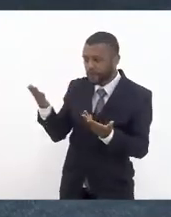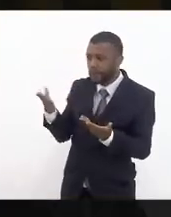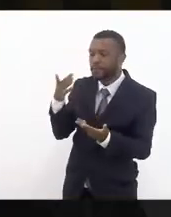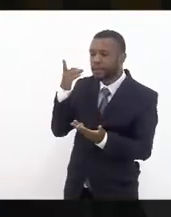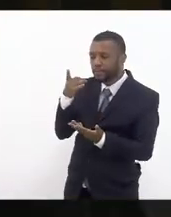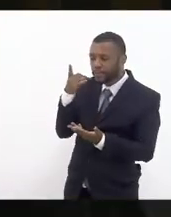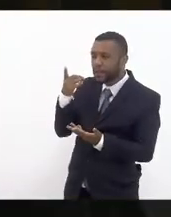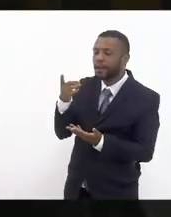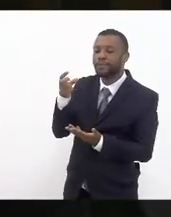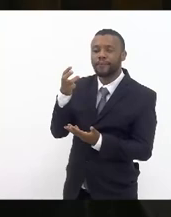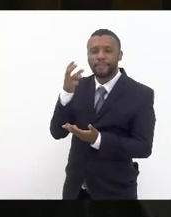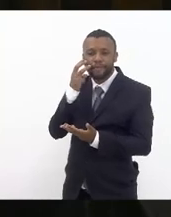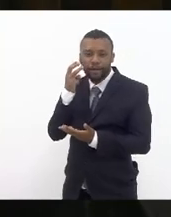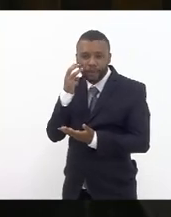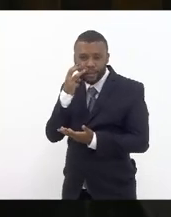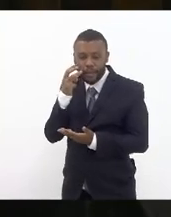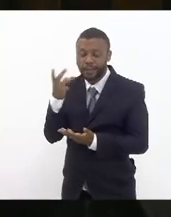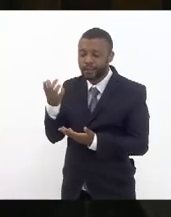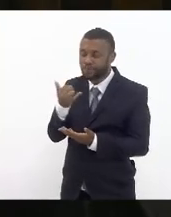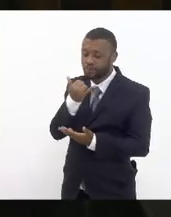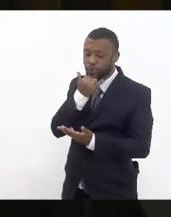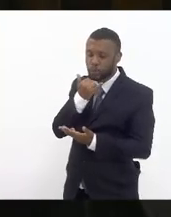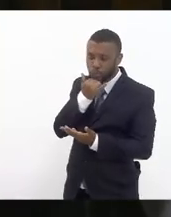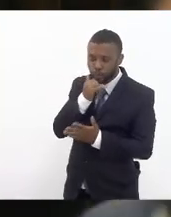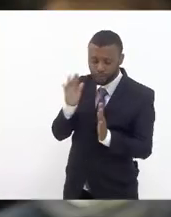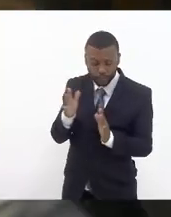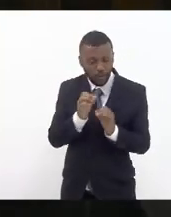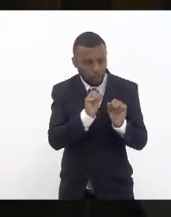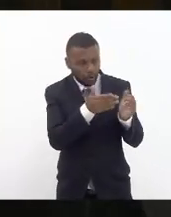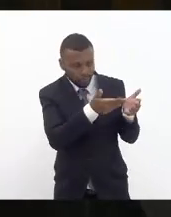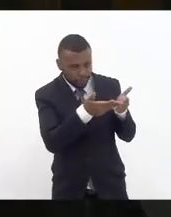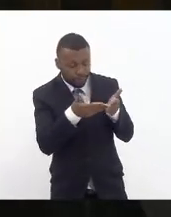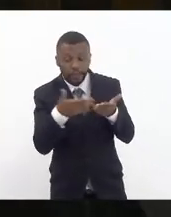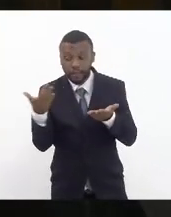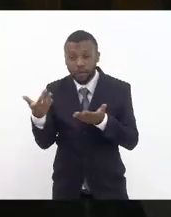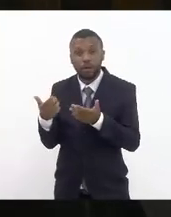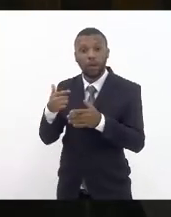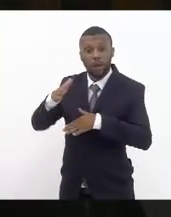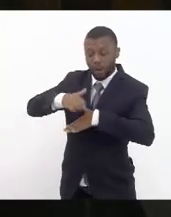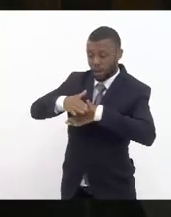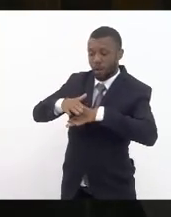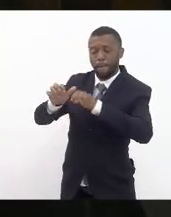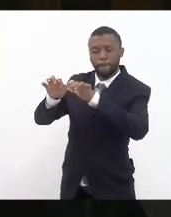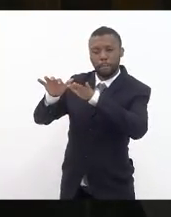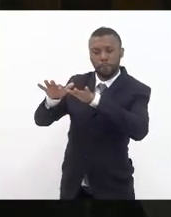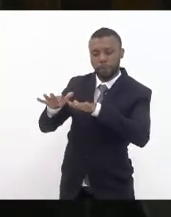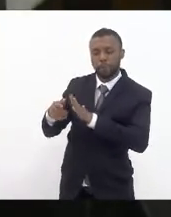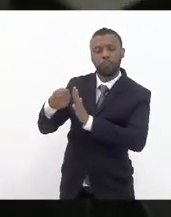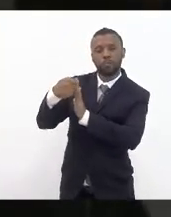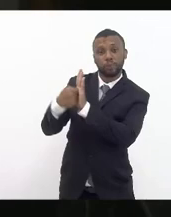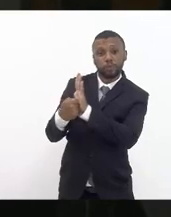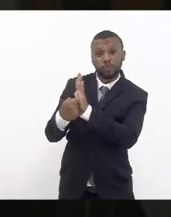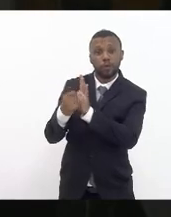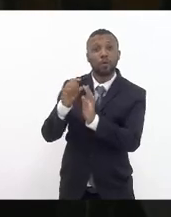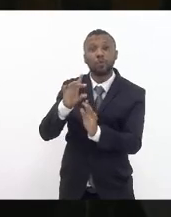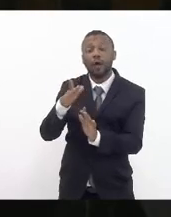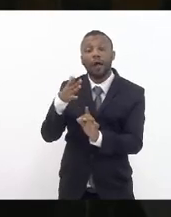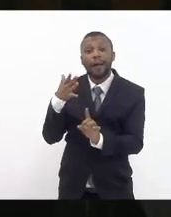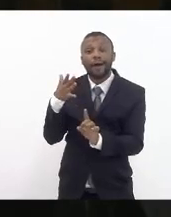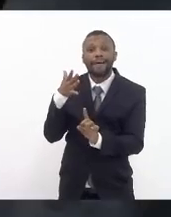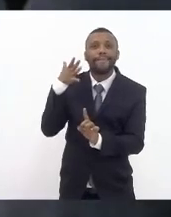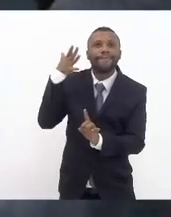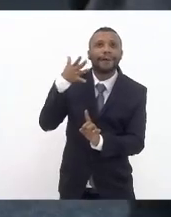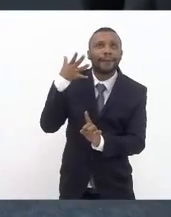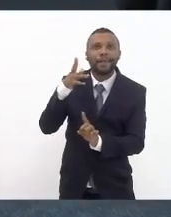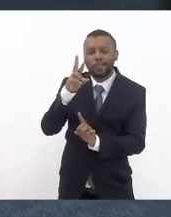Pô, não. Eu, desculpe-me. Pô, não. Eu escrevi isso. Eu só não sei, falei 18. Eu sei,